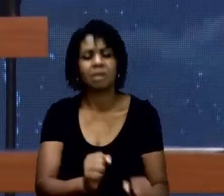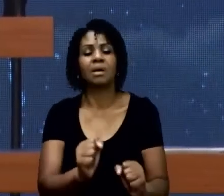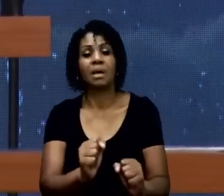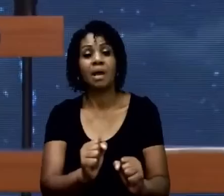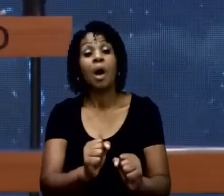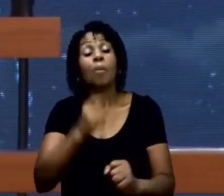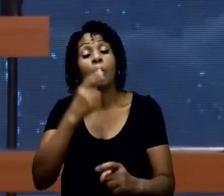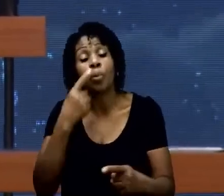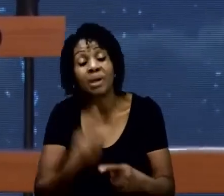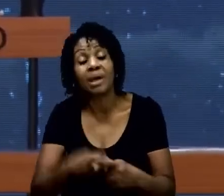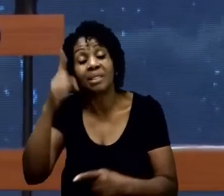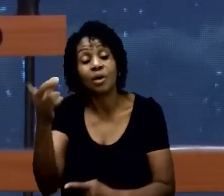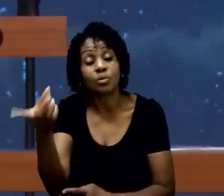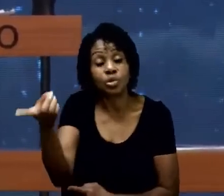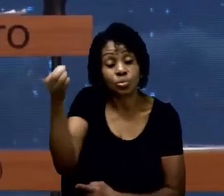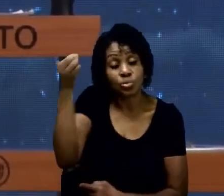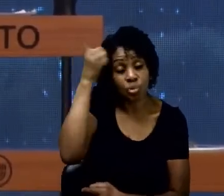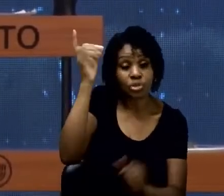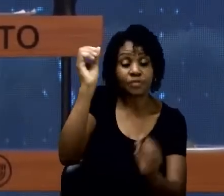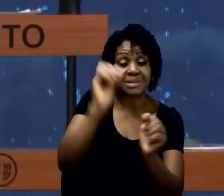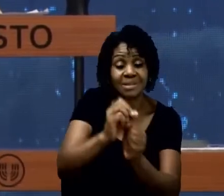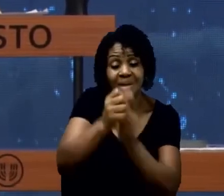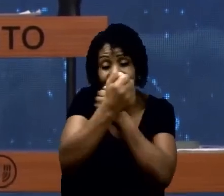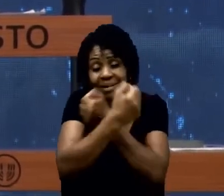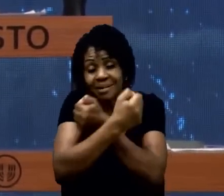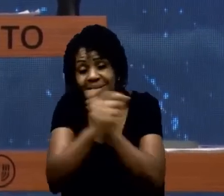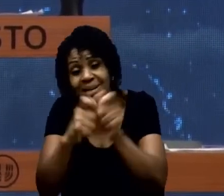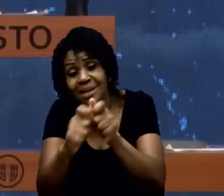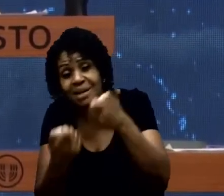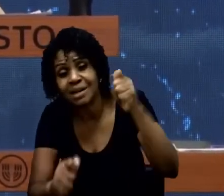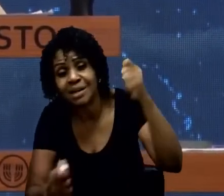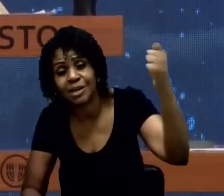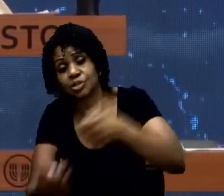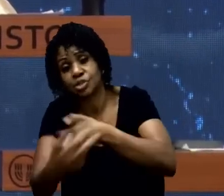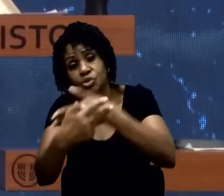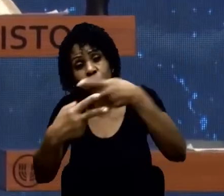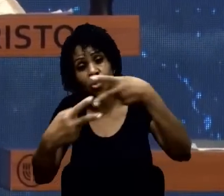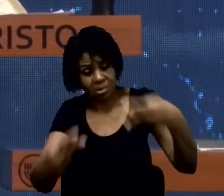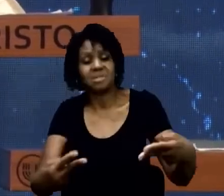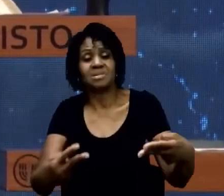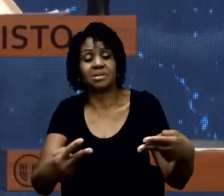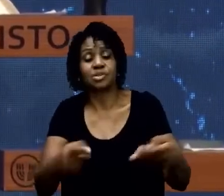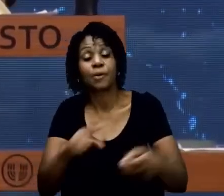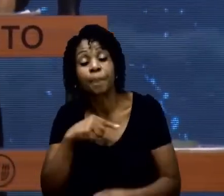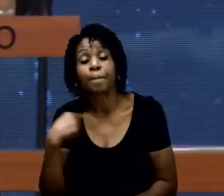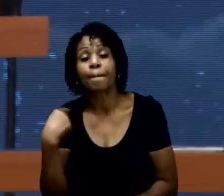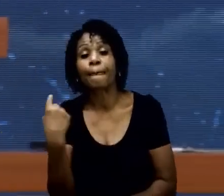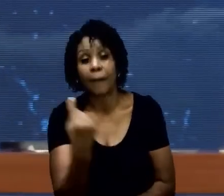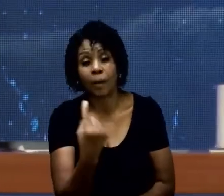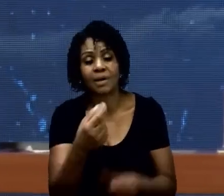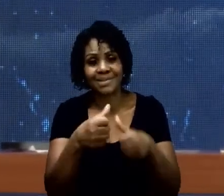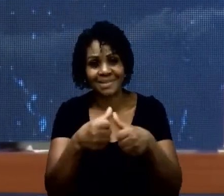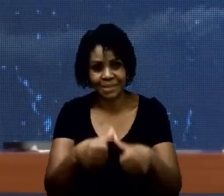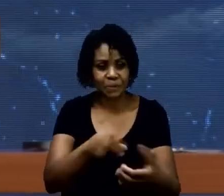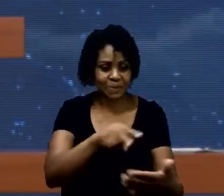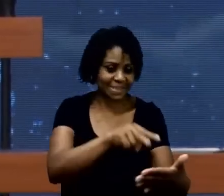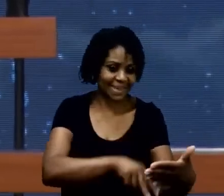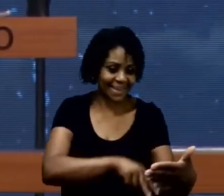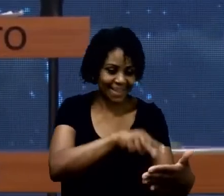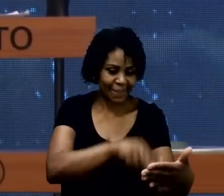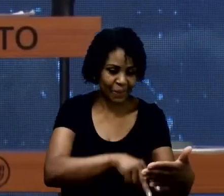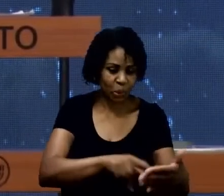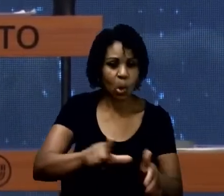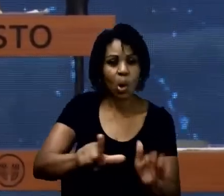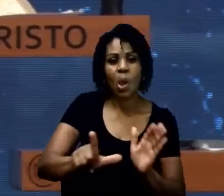grandes obras. Grande testemunho. Grande evangelização. Grande tudo. Nós estávamos lendo. Acho que foi ontem.